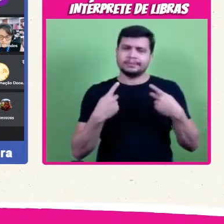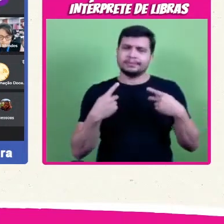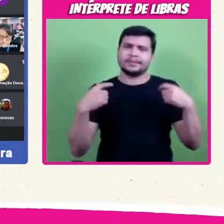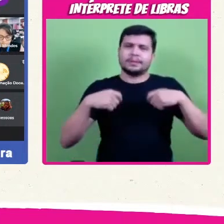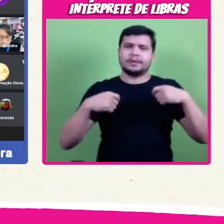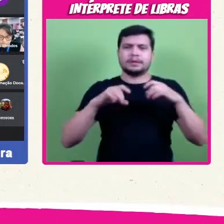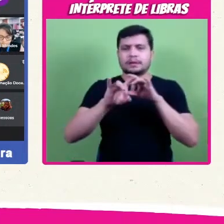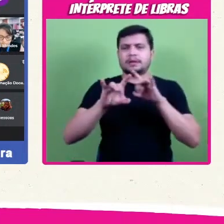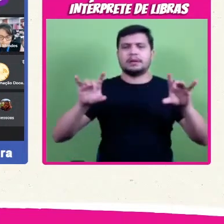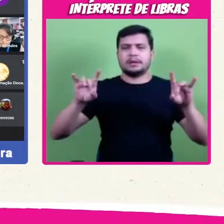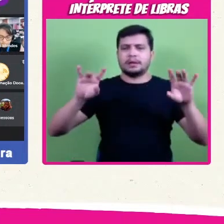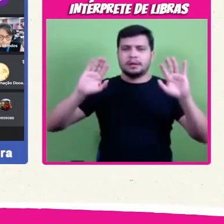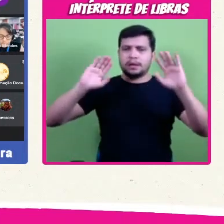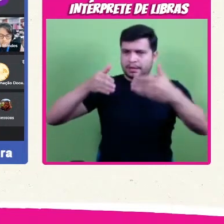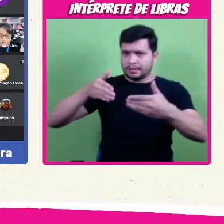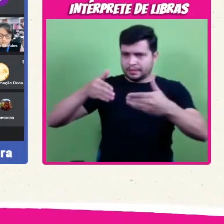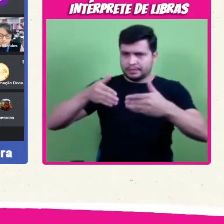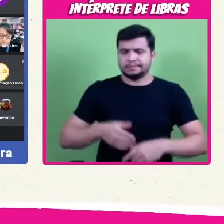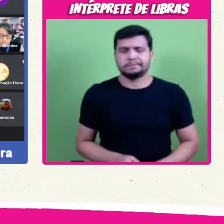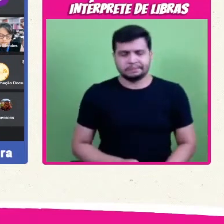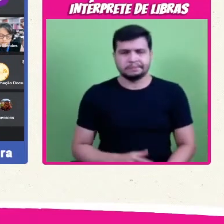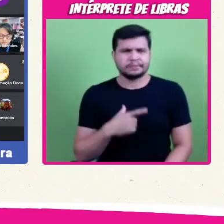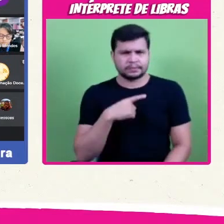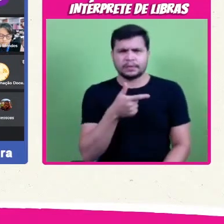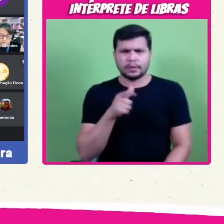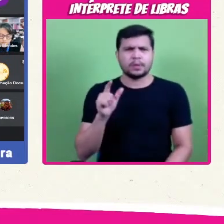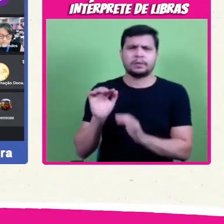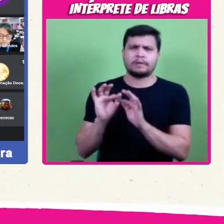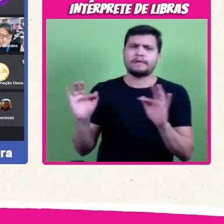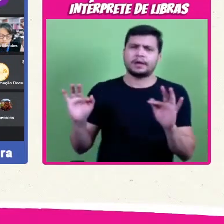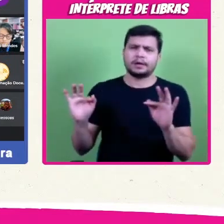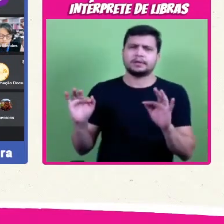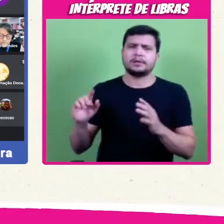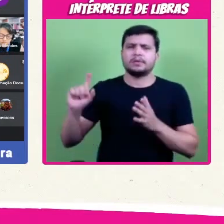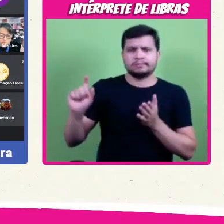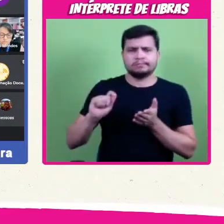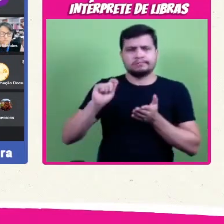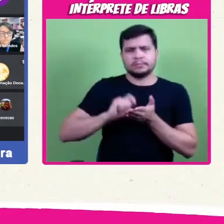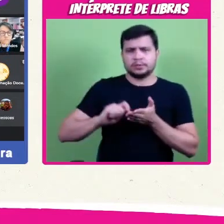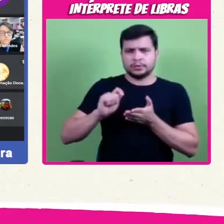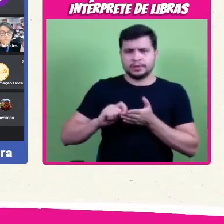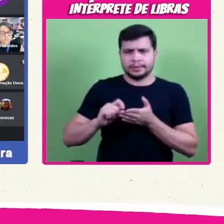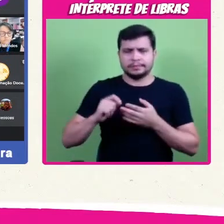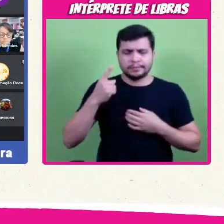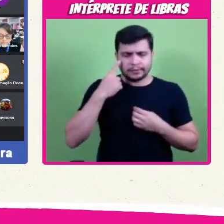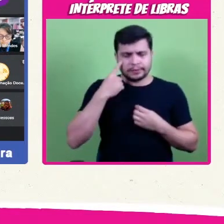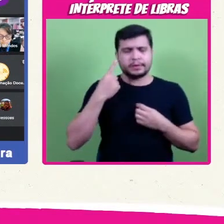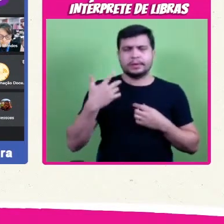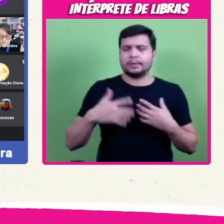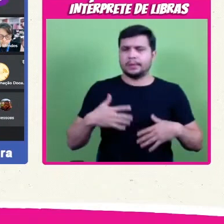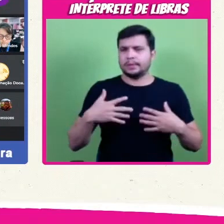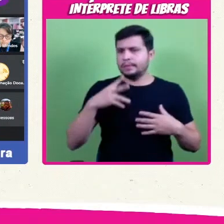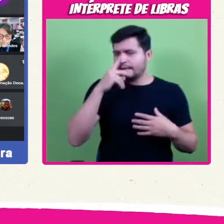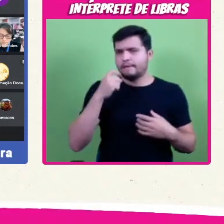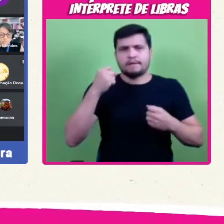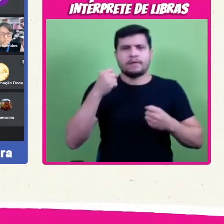Deixa eu ver aqui uma outra frase. Eu achei essa daqui muito forte. Quando me